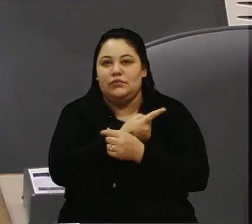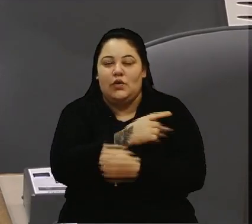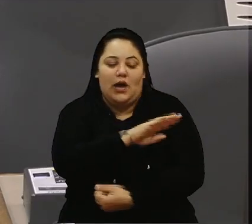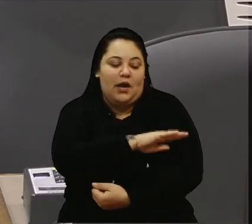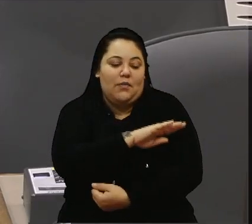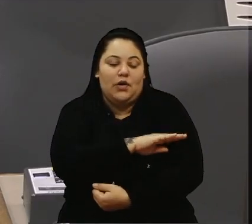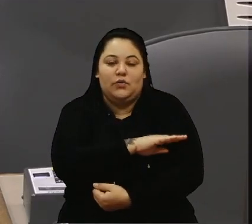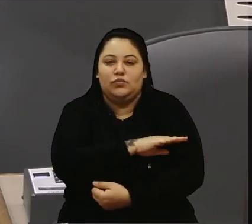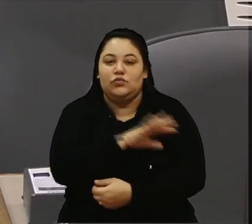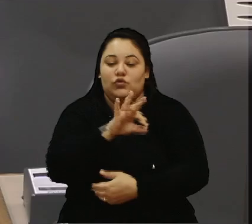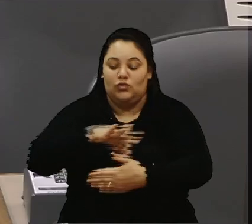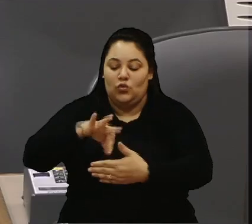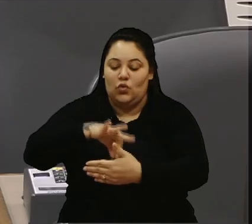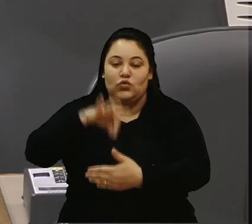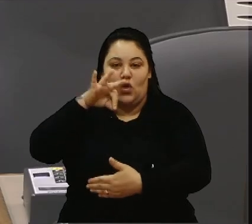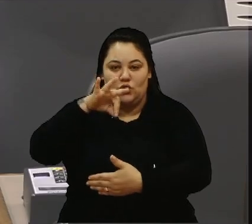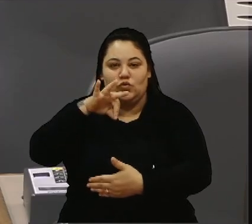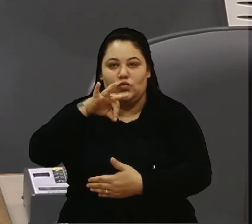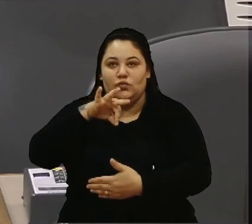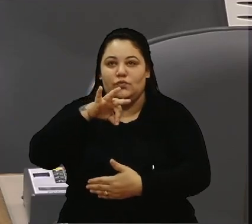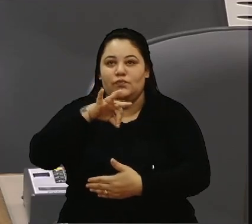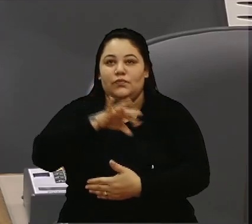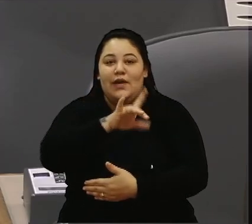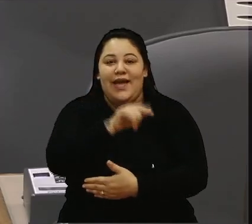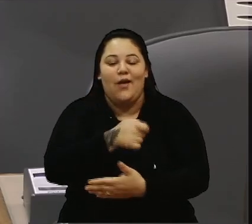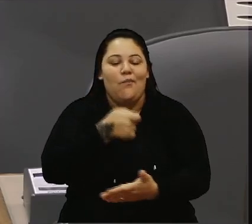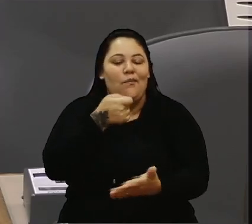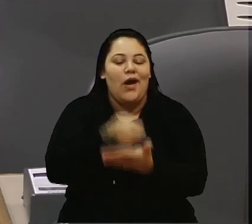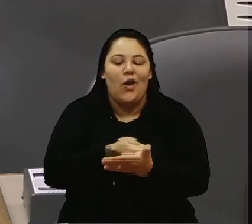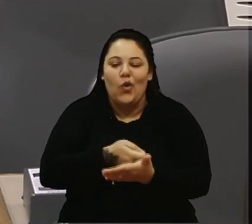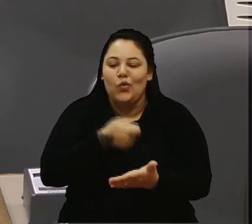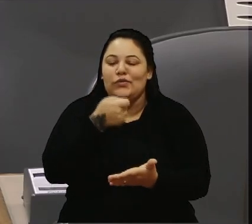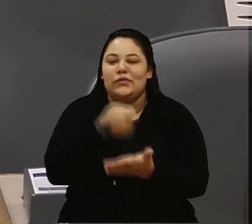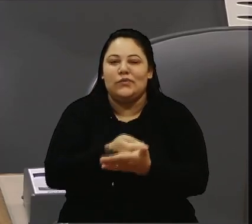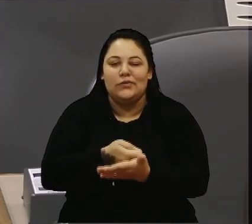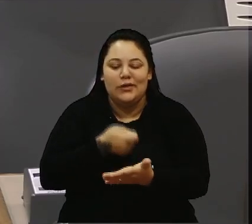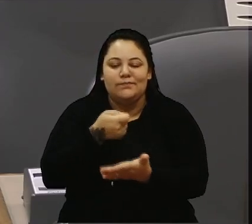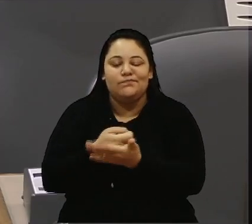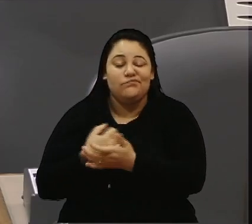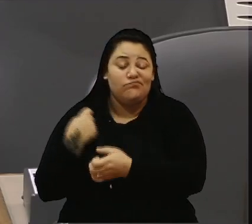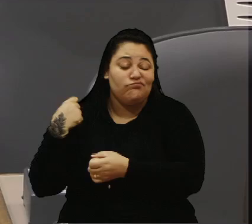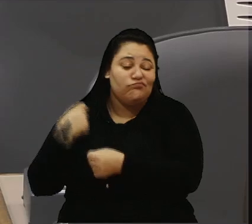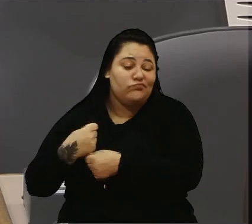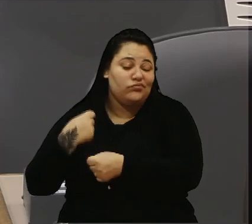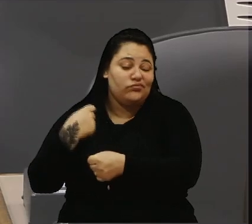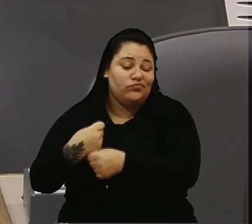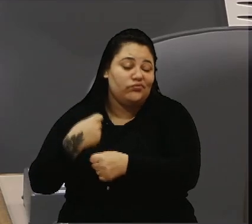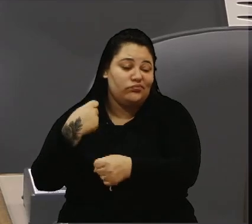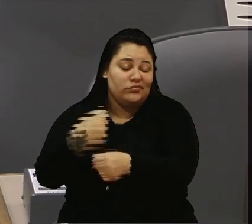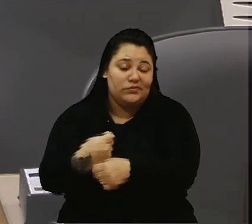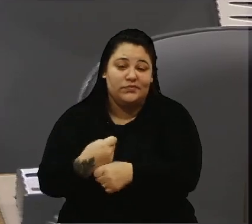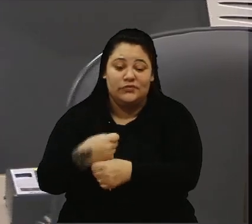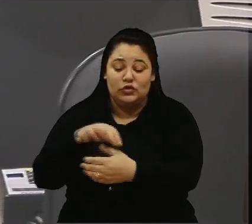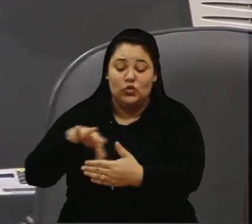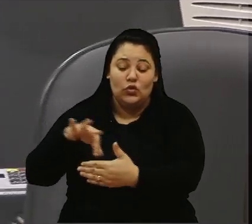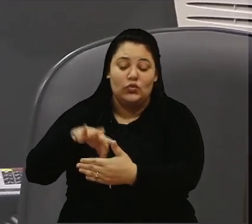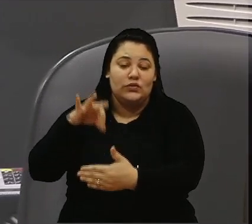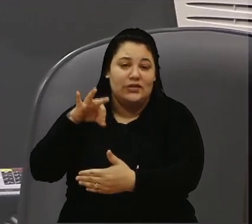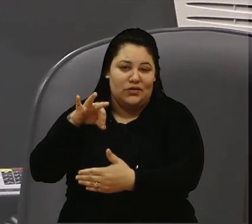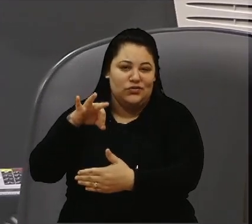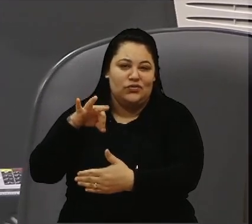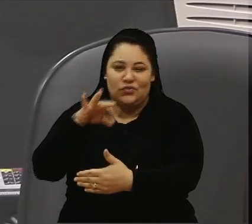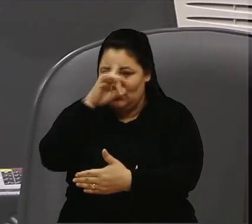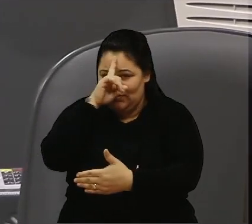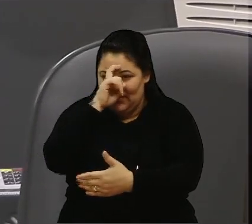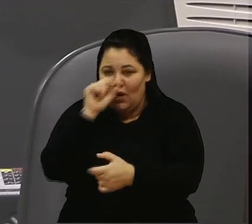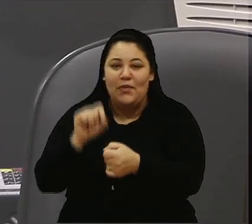ao consórcio, essa é uma luta, vereador, de muitos anos da prefeitura, dos hospitais, em relação a esse